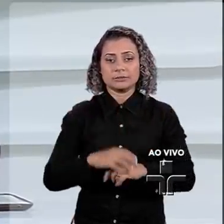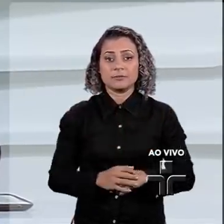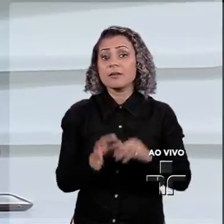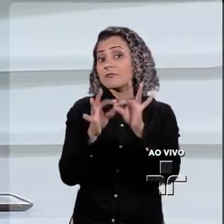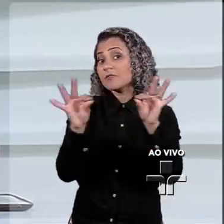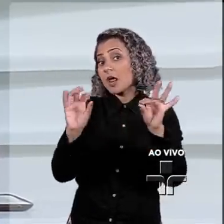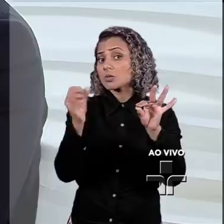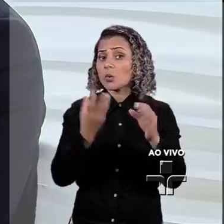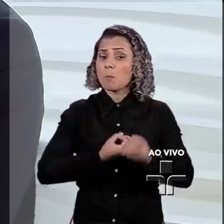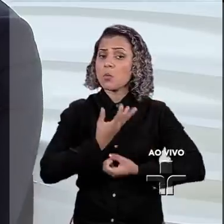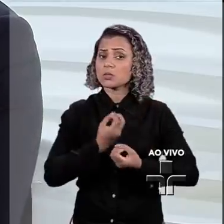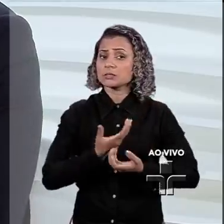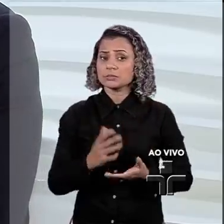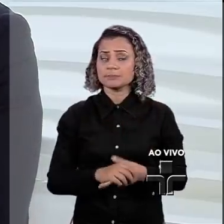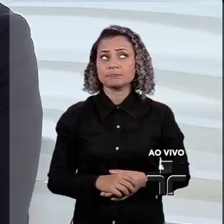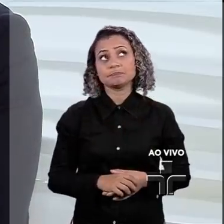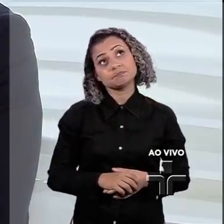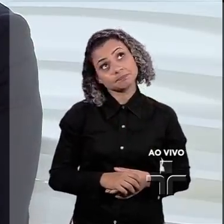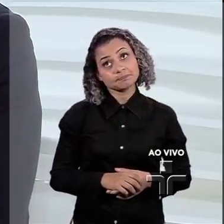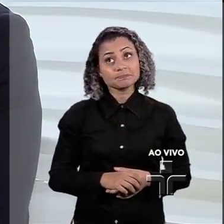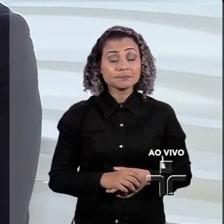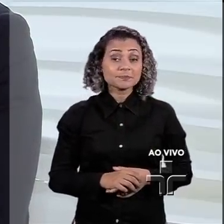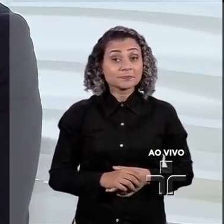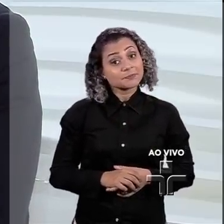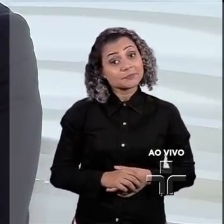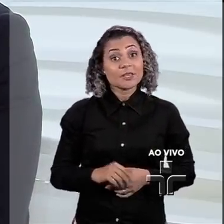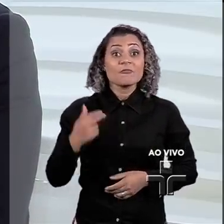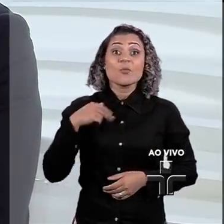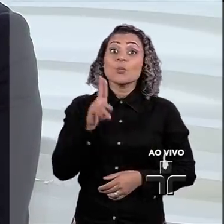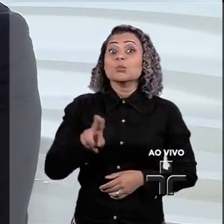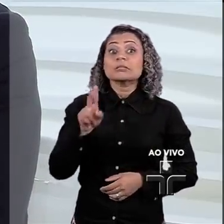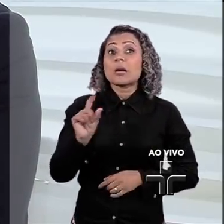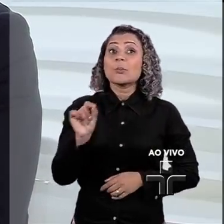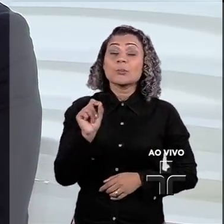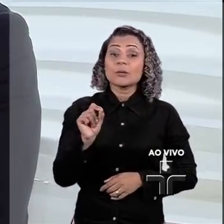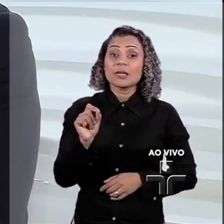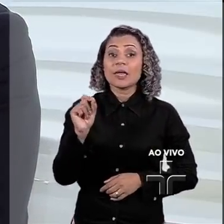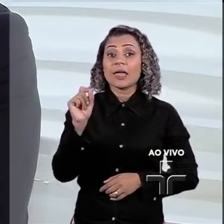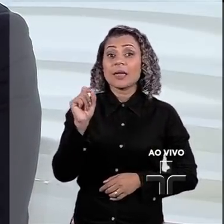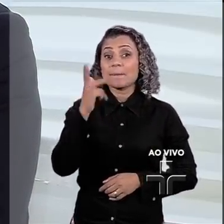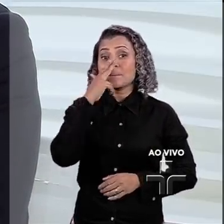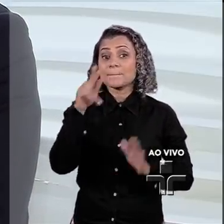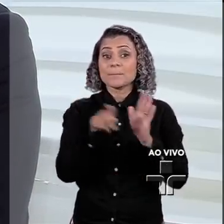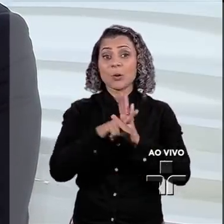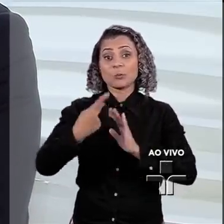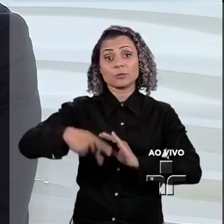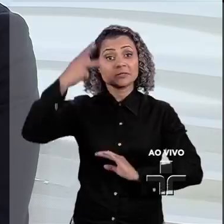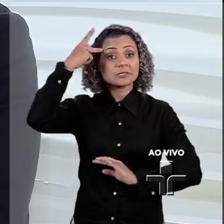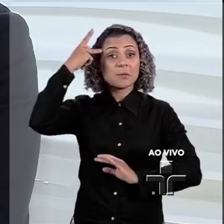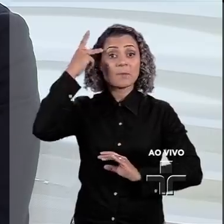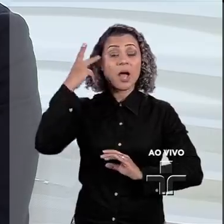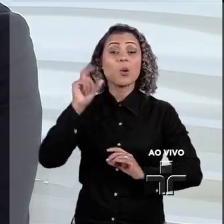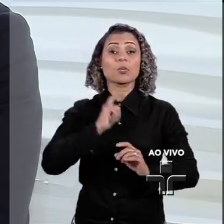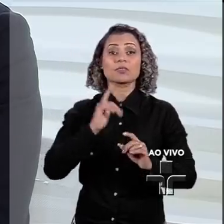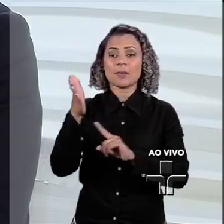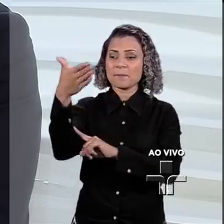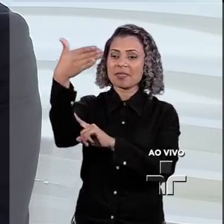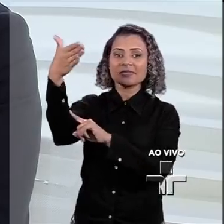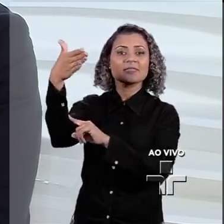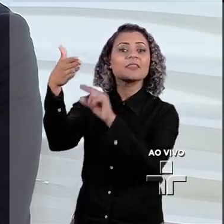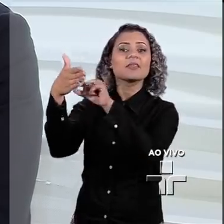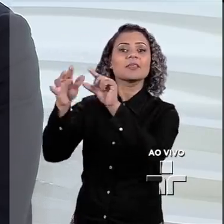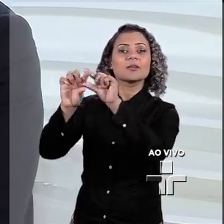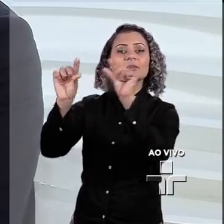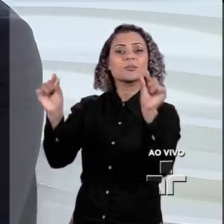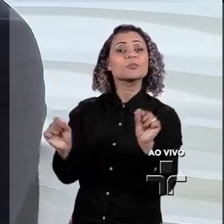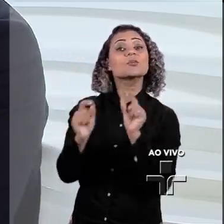verso? Vou aqui me utilizar do brasão da cidade de São Paulo, que diz non du